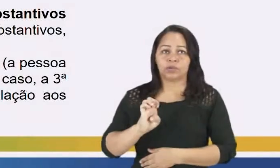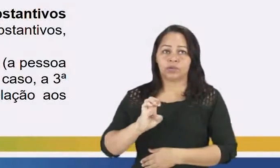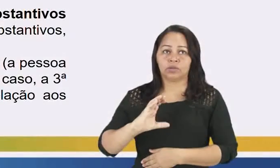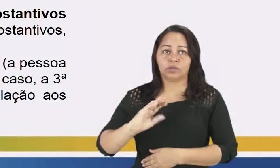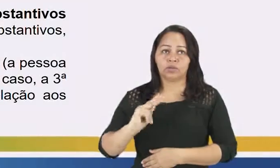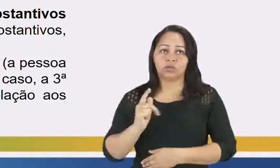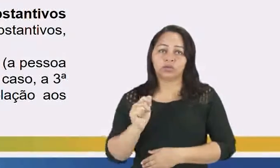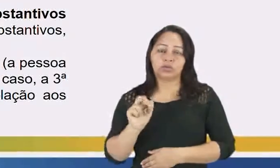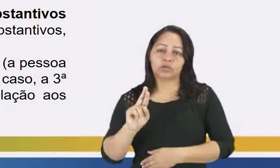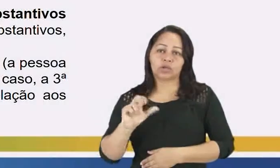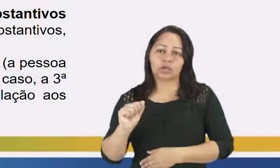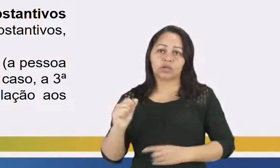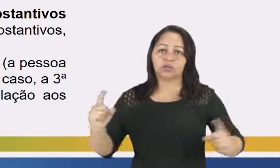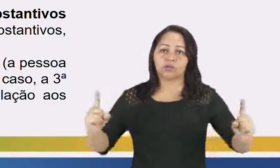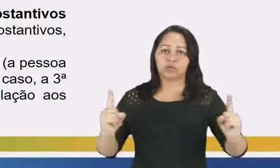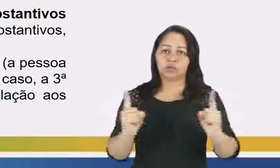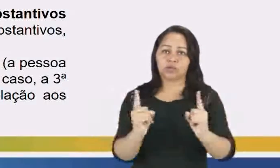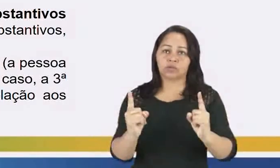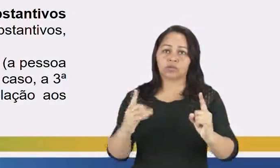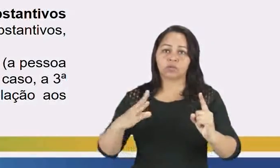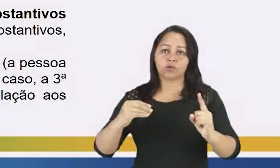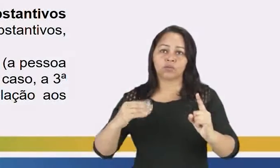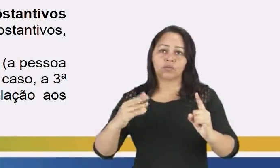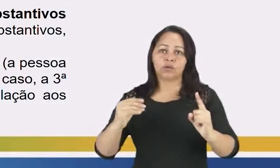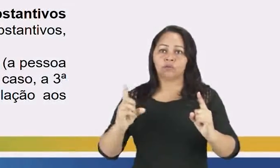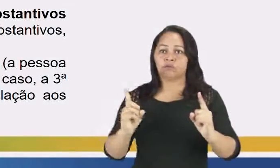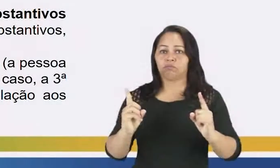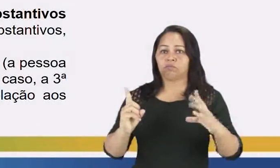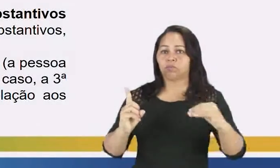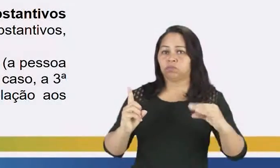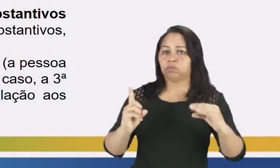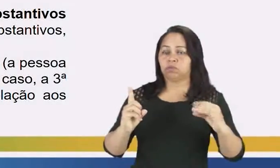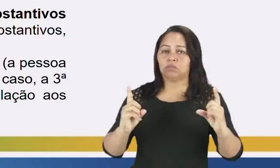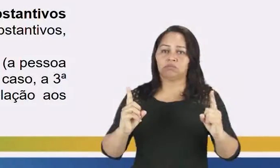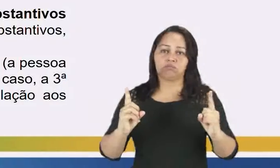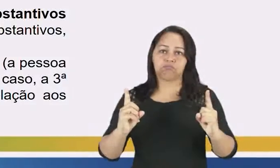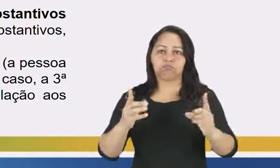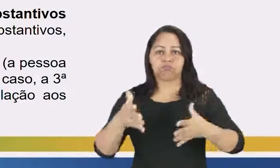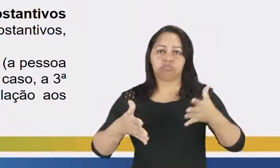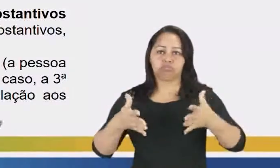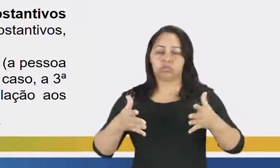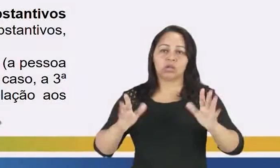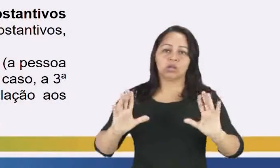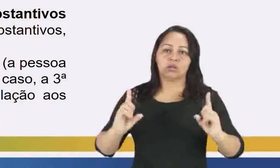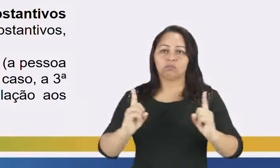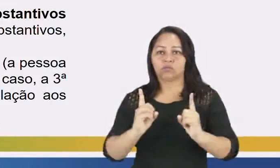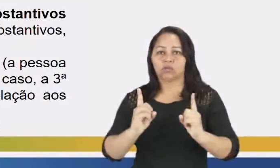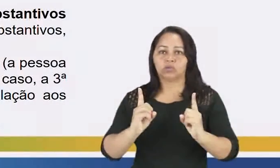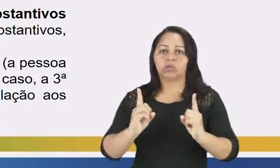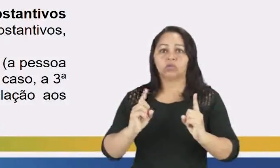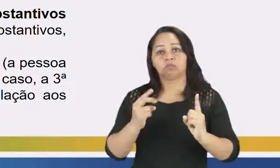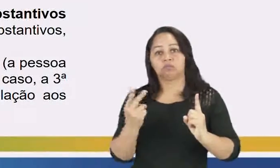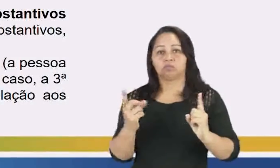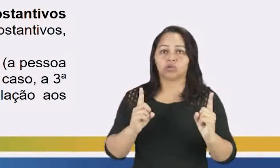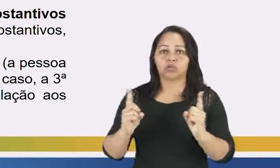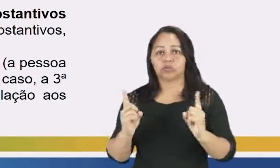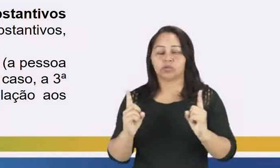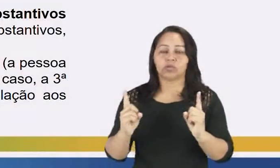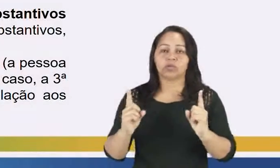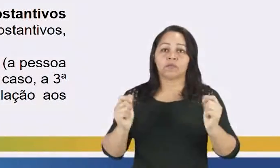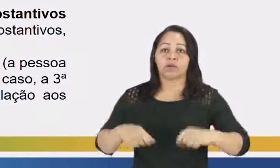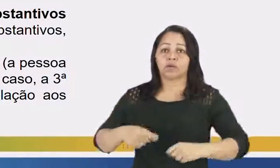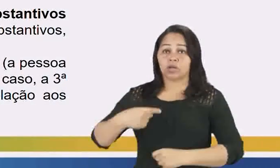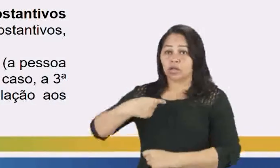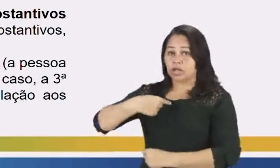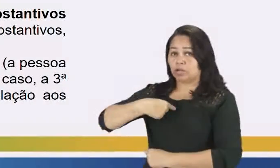pessoas determinadas dentro de um discurso. Nós temos ali dentro do discurso a primeira pessoa, que é o eu, a pessoa correspondente ao